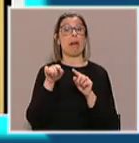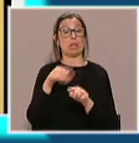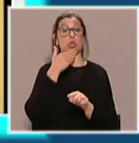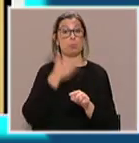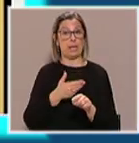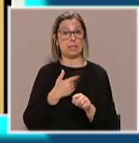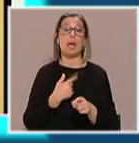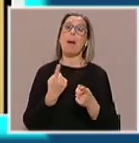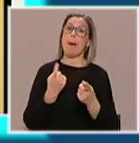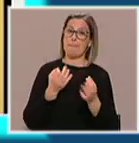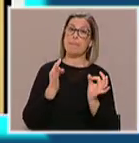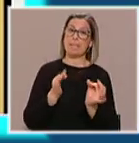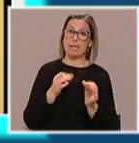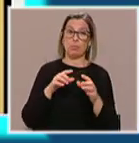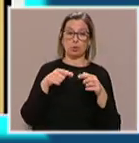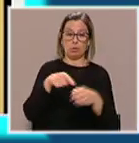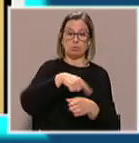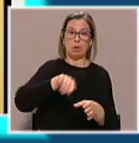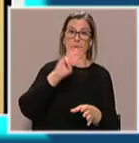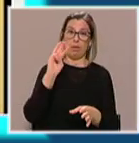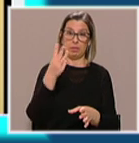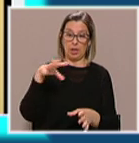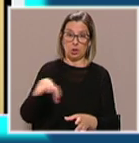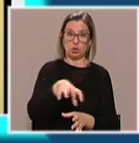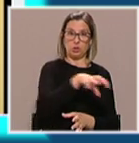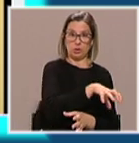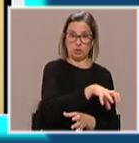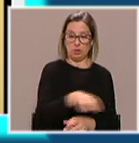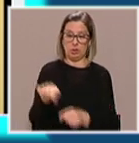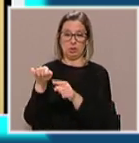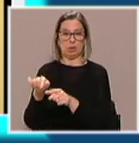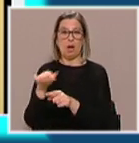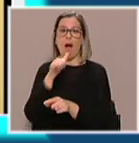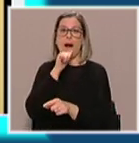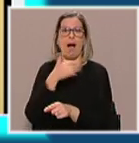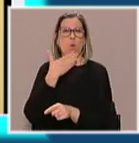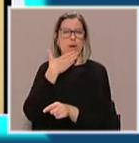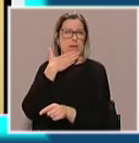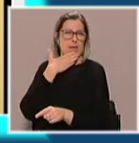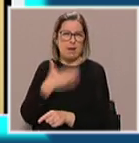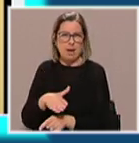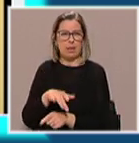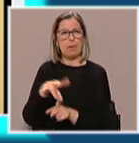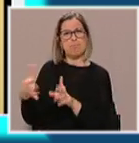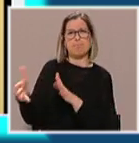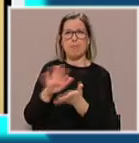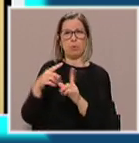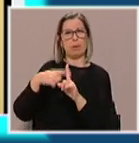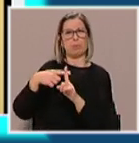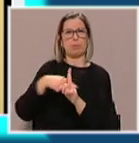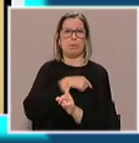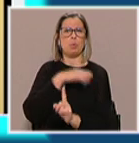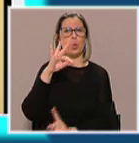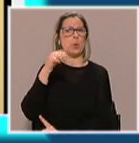vamos precisar de 3 tinas com água. Numa colocamos água quente, aproximadamente a 45